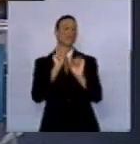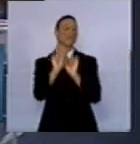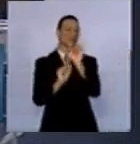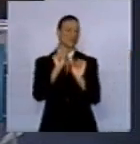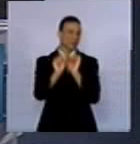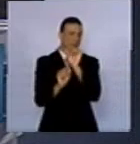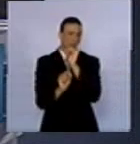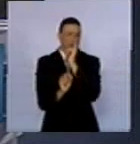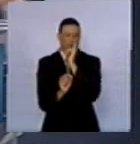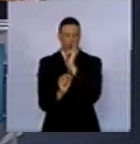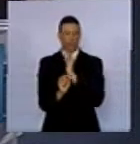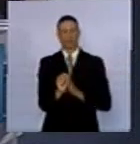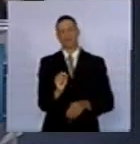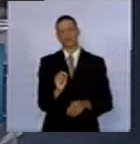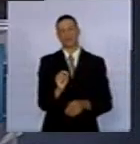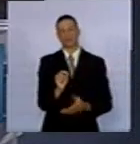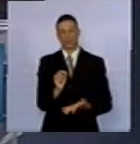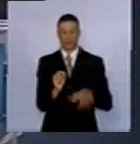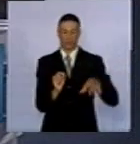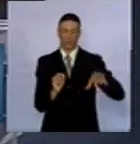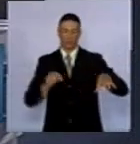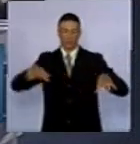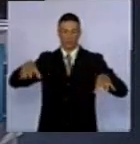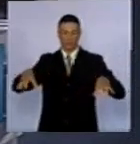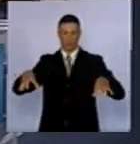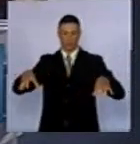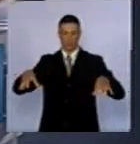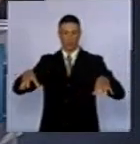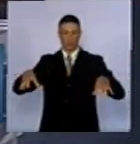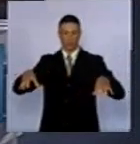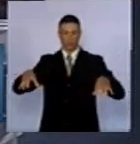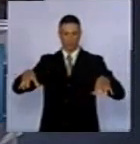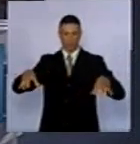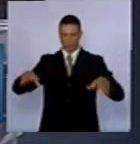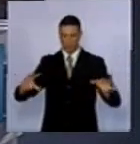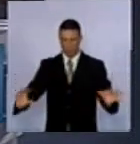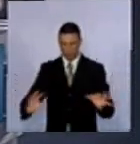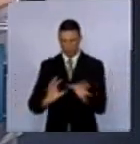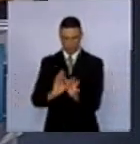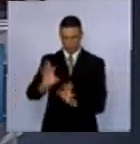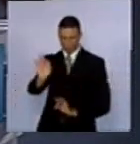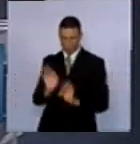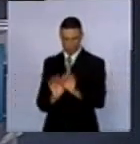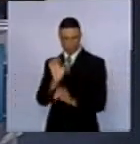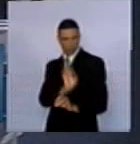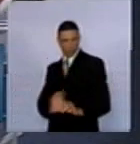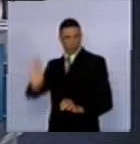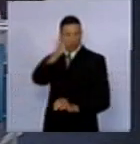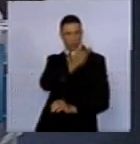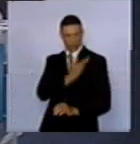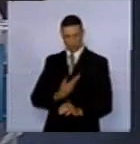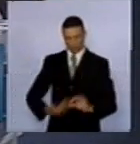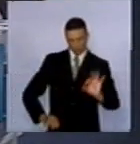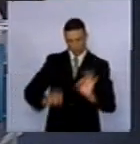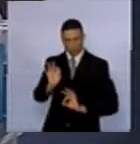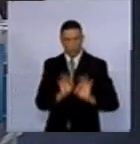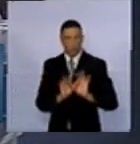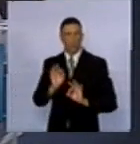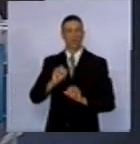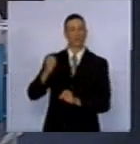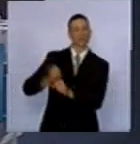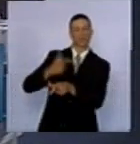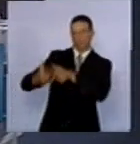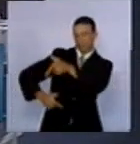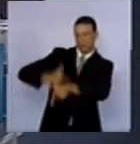um ambiente em que muitas vezes sem um papel regulador de estado esse mercado ele se